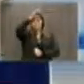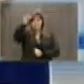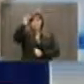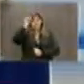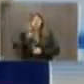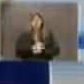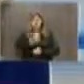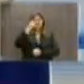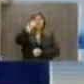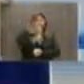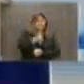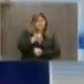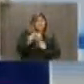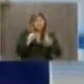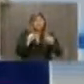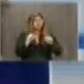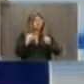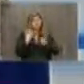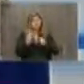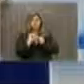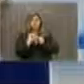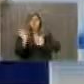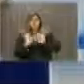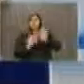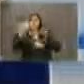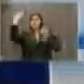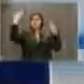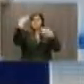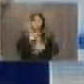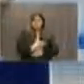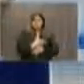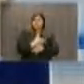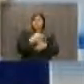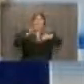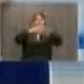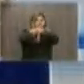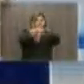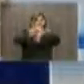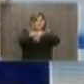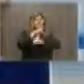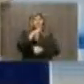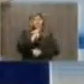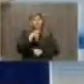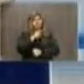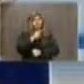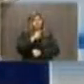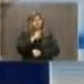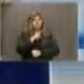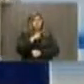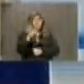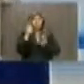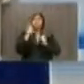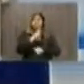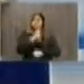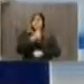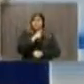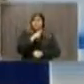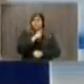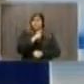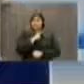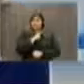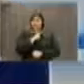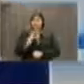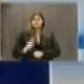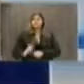Se os recursos forem bem aplicados, os municípios podem ter uma presença efetiva no